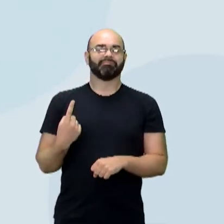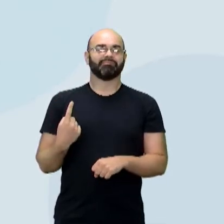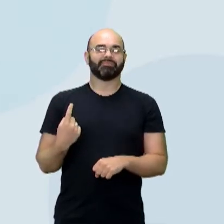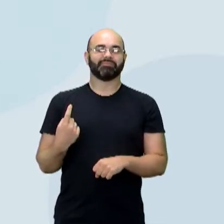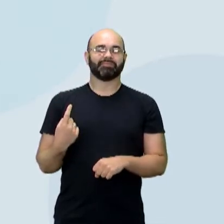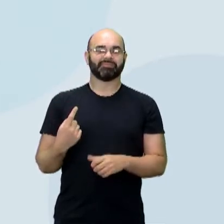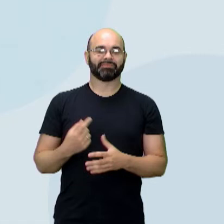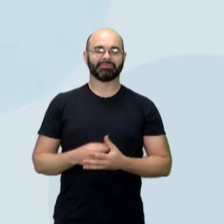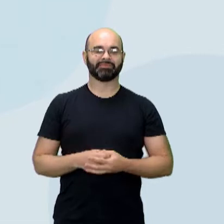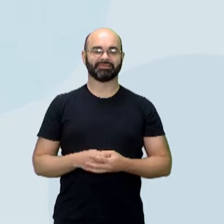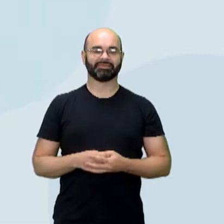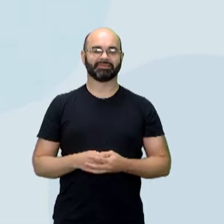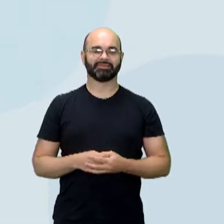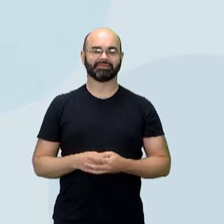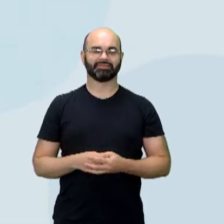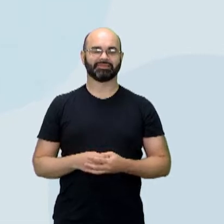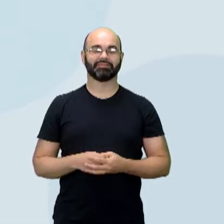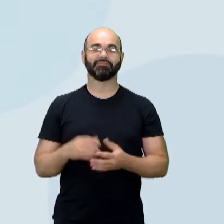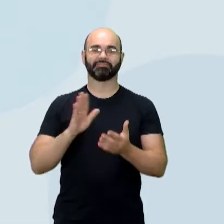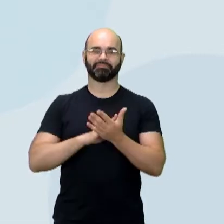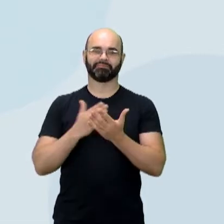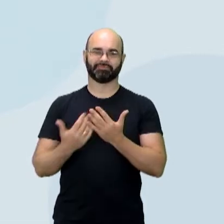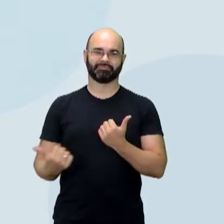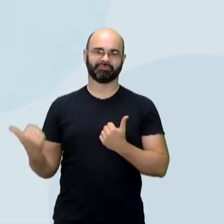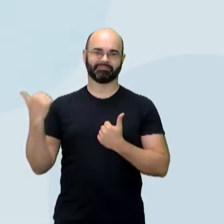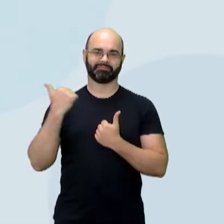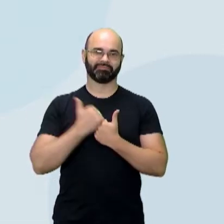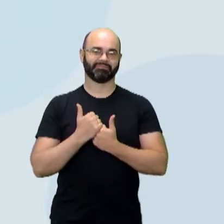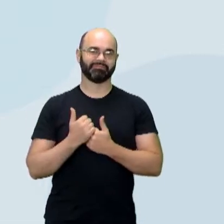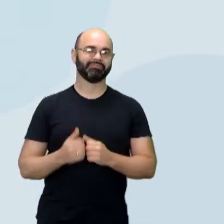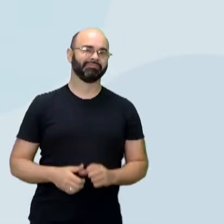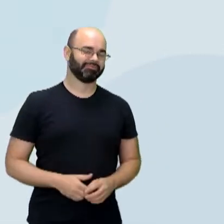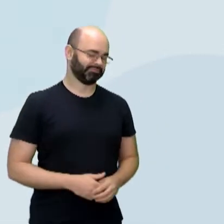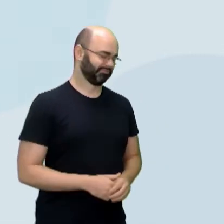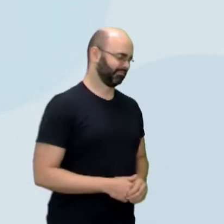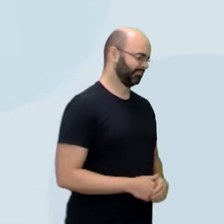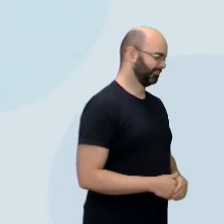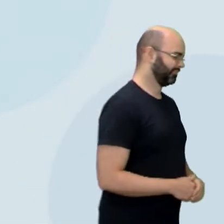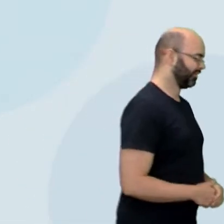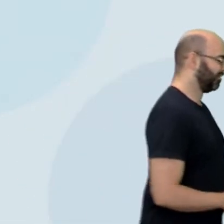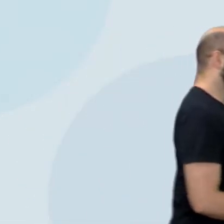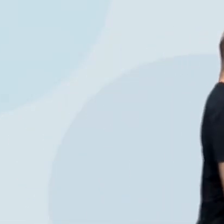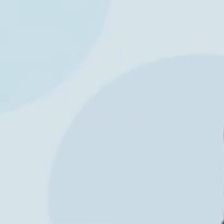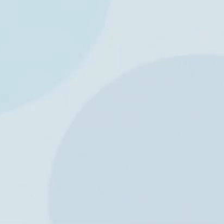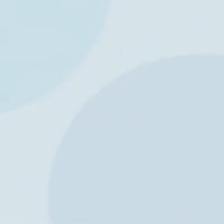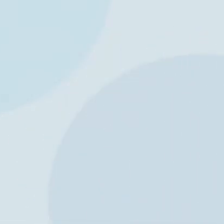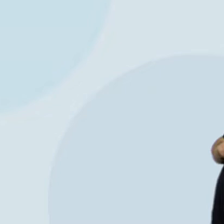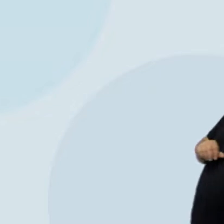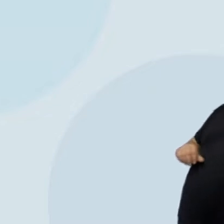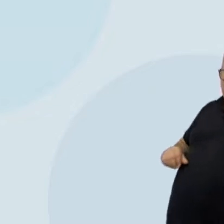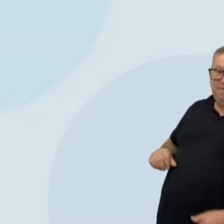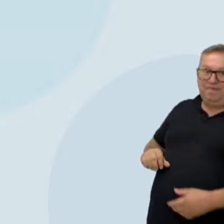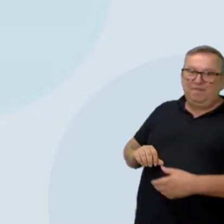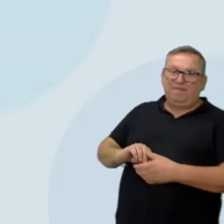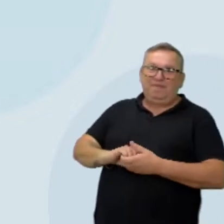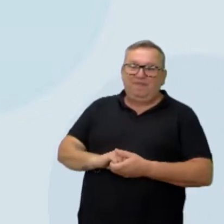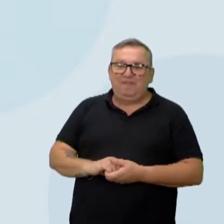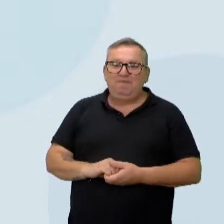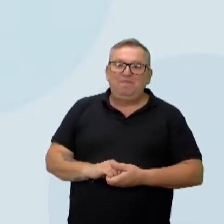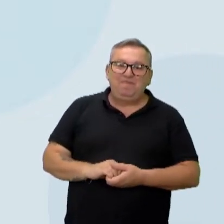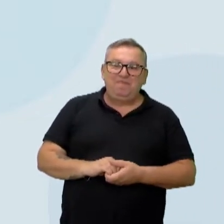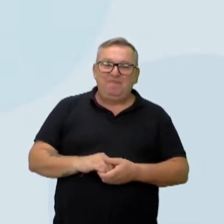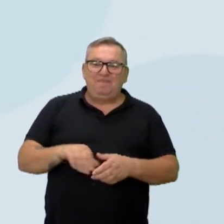nunca mais. Aí pronto, a resposta está aqui, né? Mais fácil do que isso não dá para fazer, tá? Então, qual é a